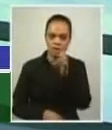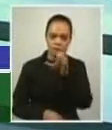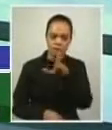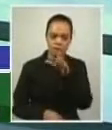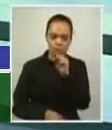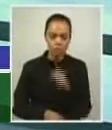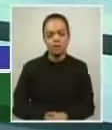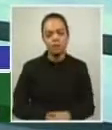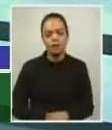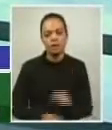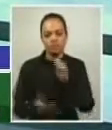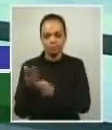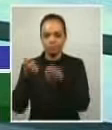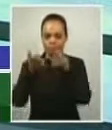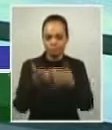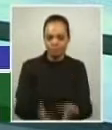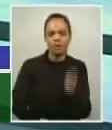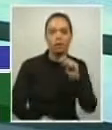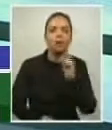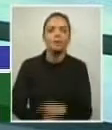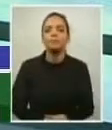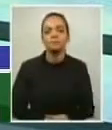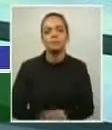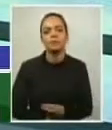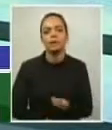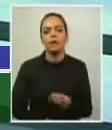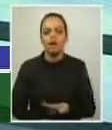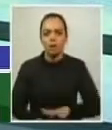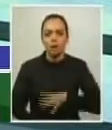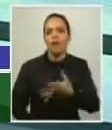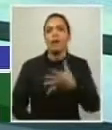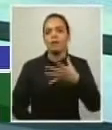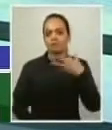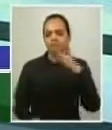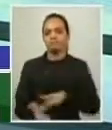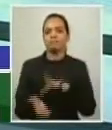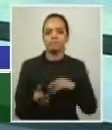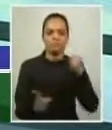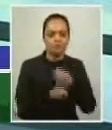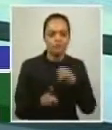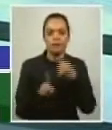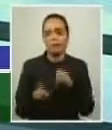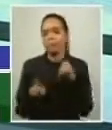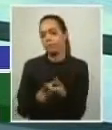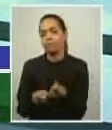e na forma de texto o vigor das lutas econômicas